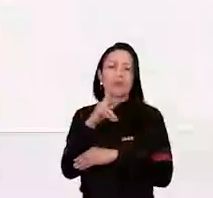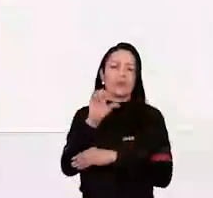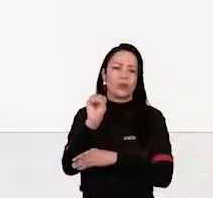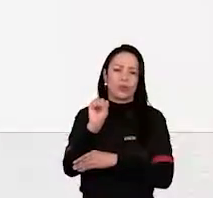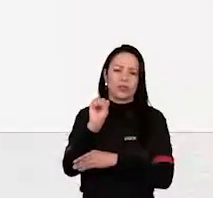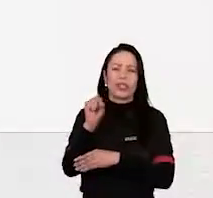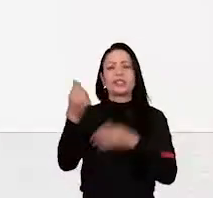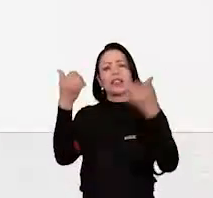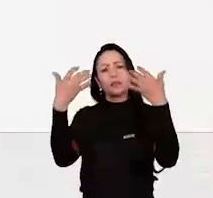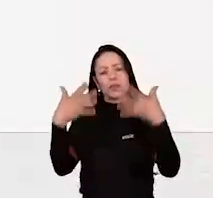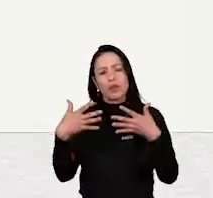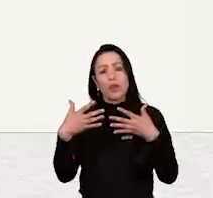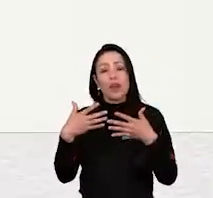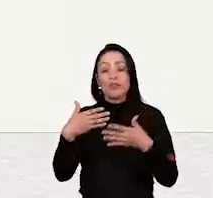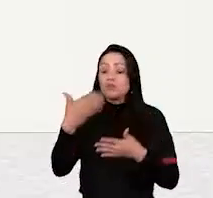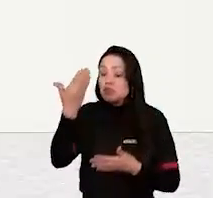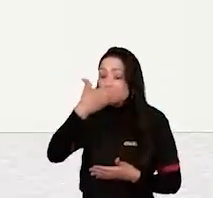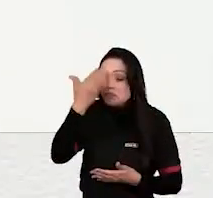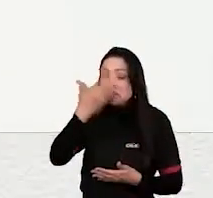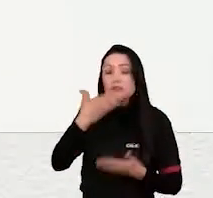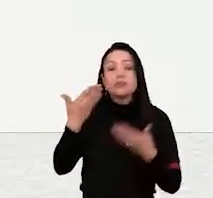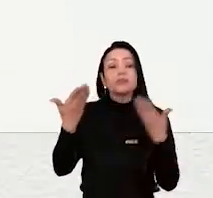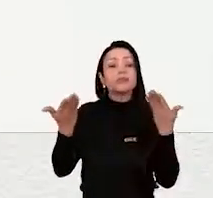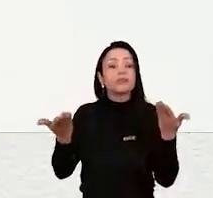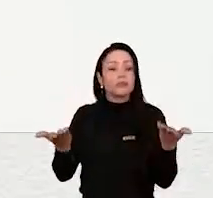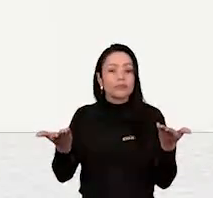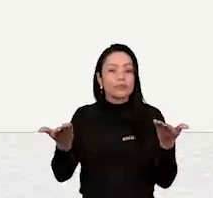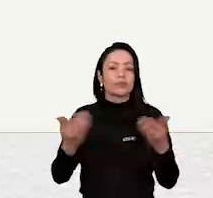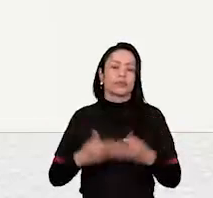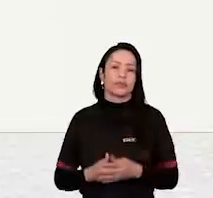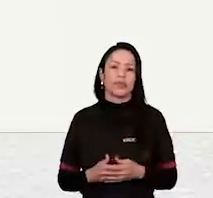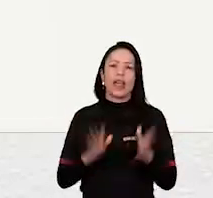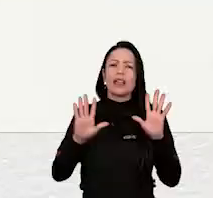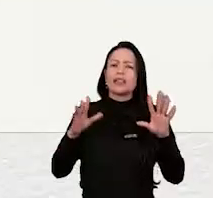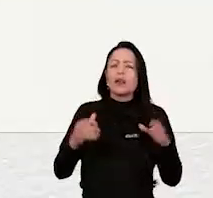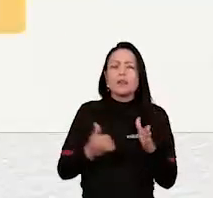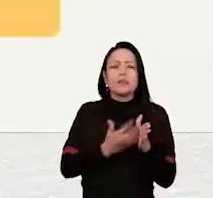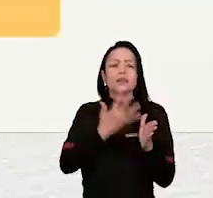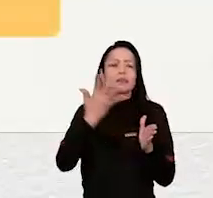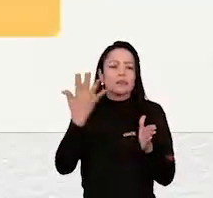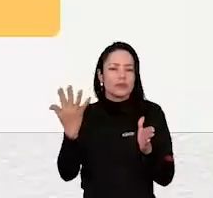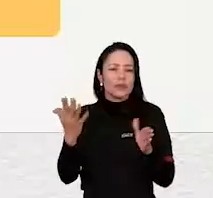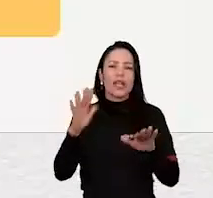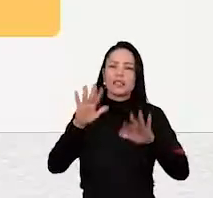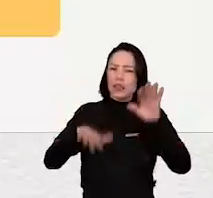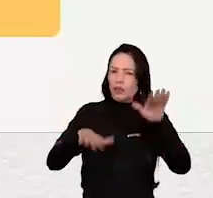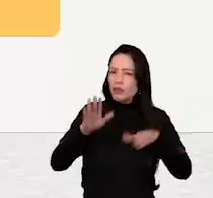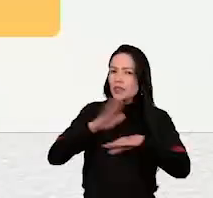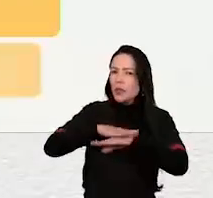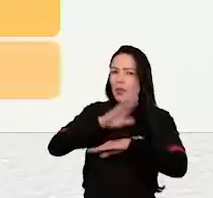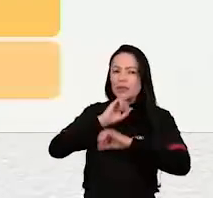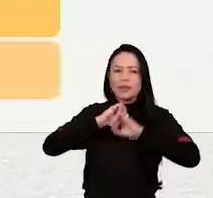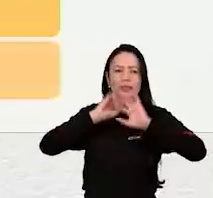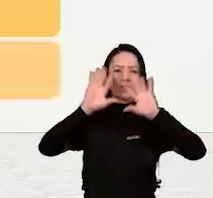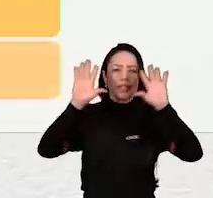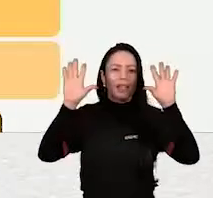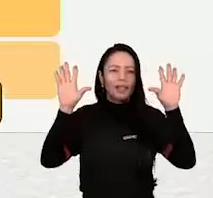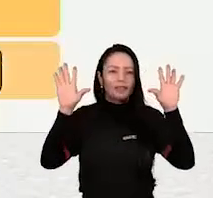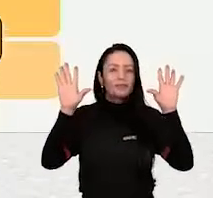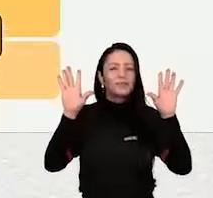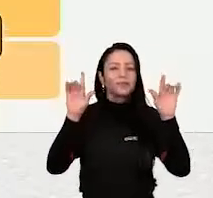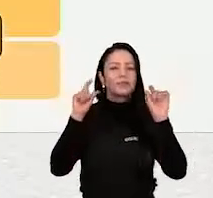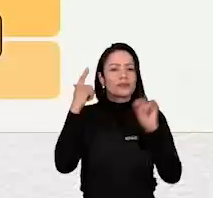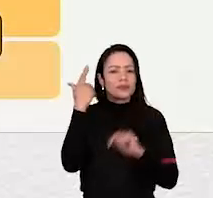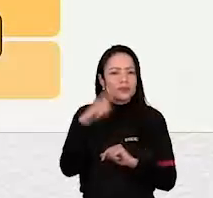como a Cris colocou, você não vê o que está por trás disso, né? Mas muitas vezes, e talvez seja o ponto mais claro, que é